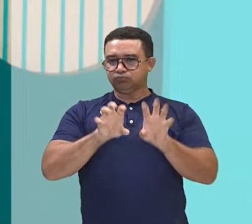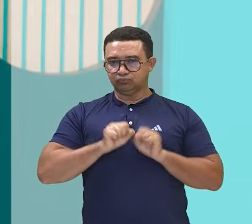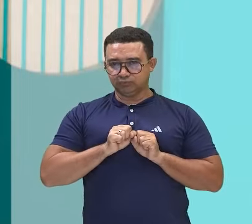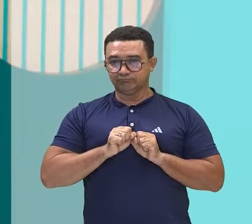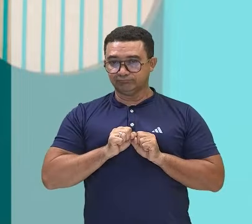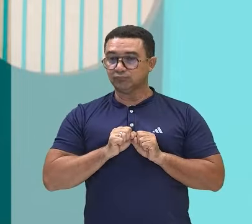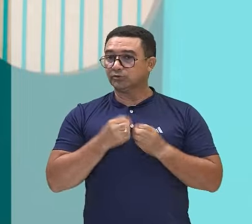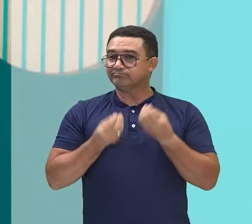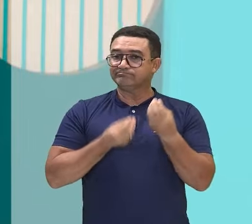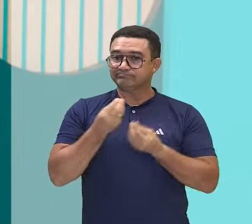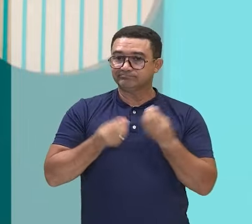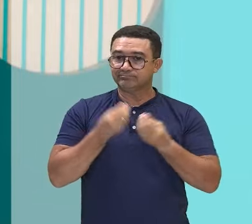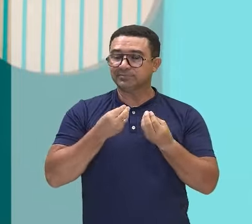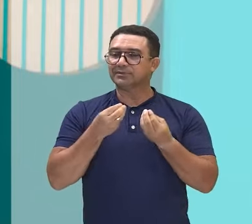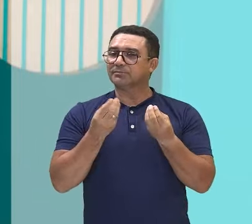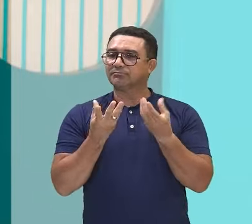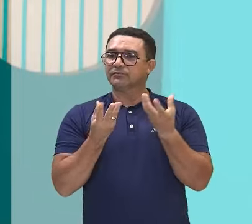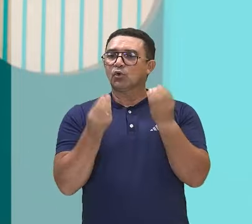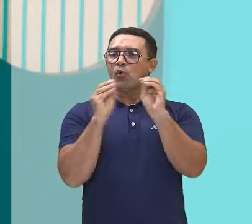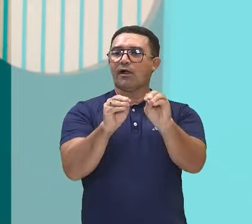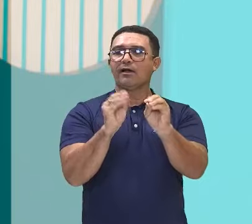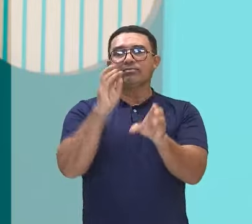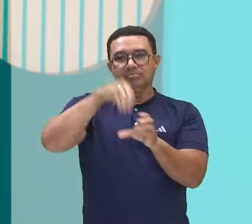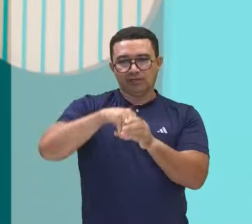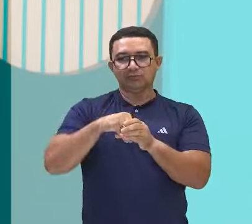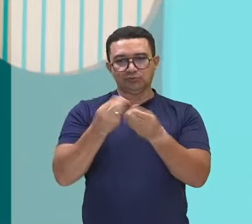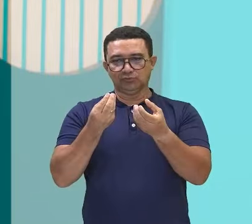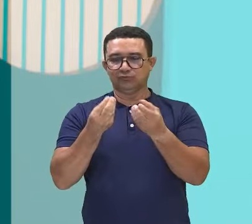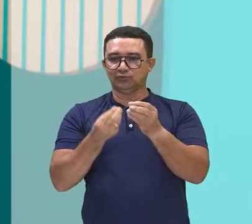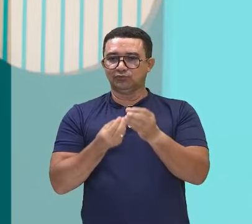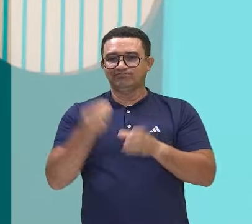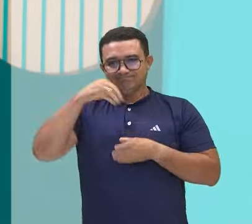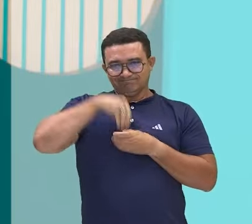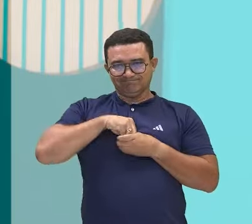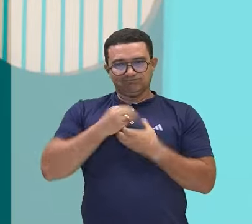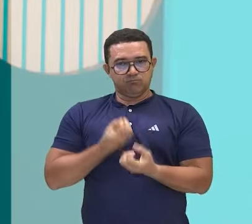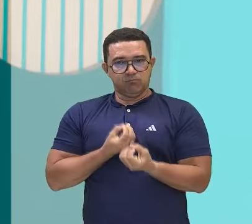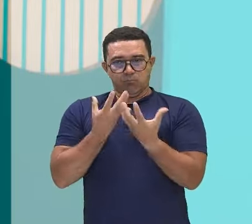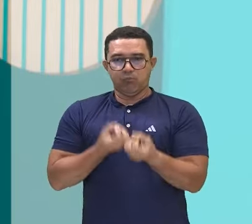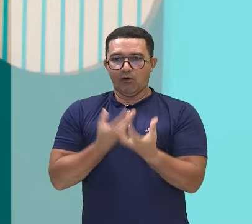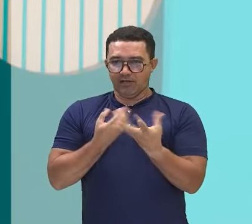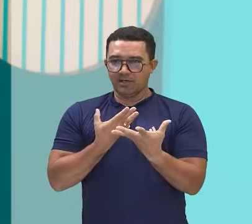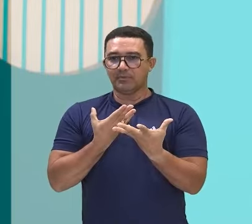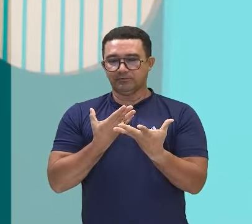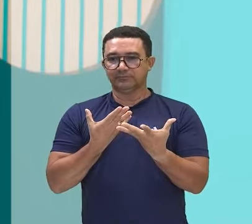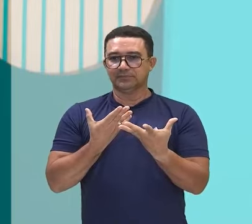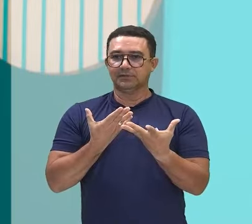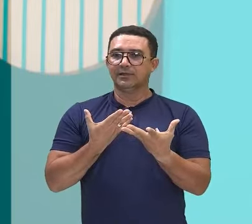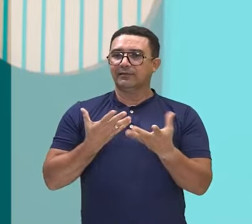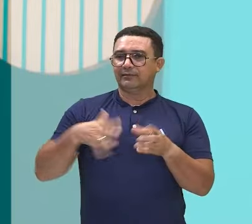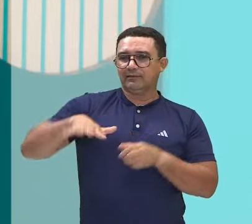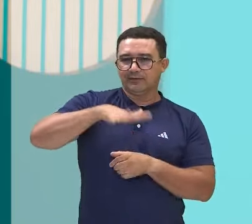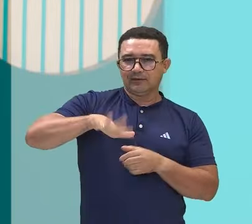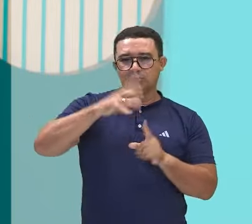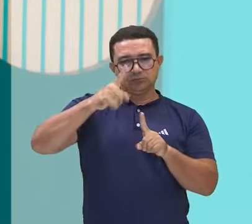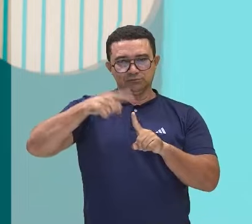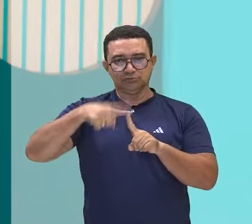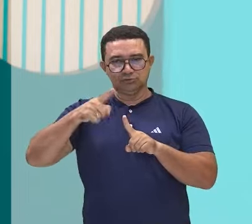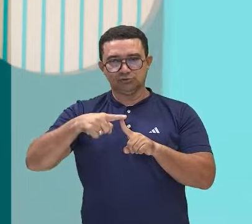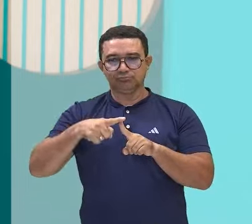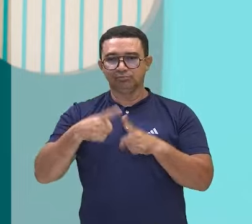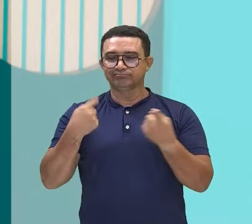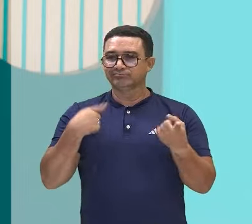para a questão aqui do poema no parnasianismo. Então eu vou me voltar para isso, tanto que eu exalto